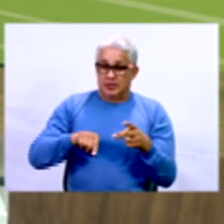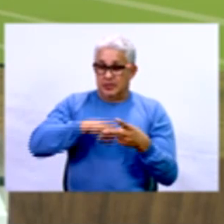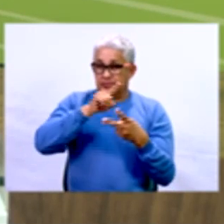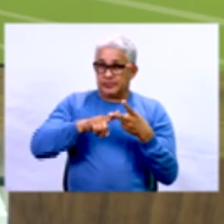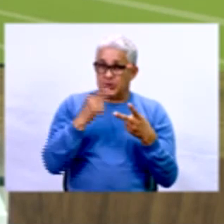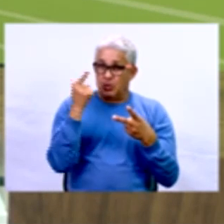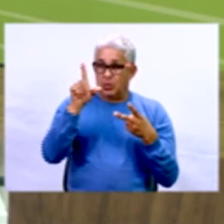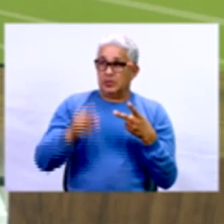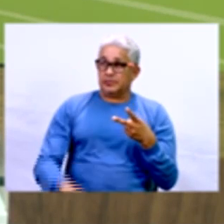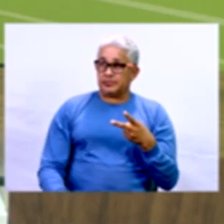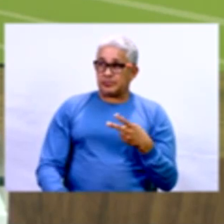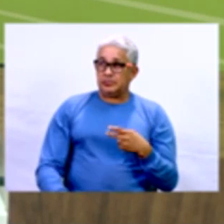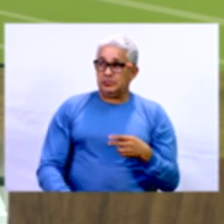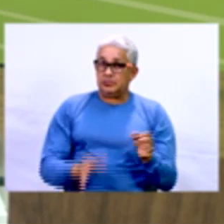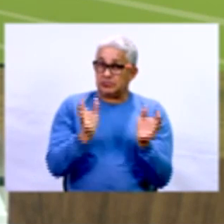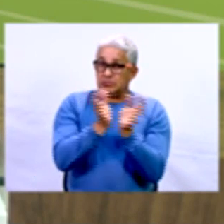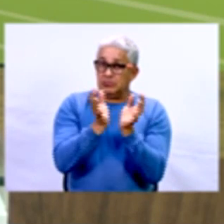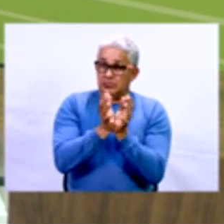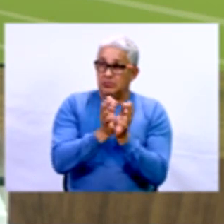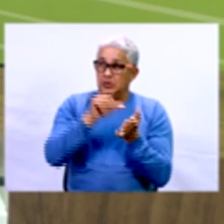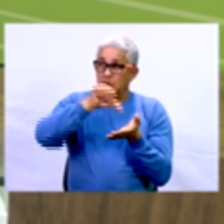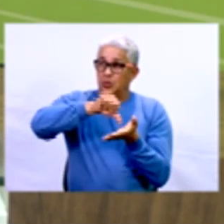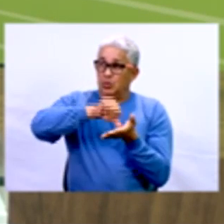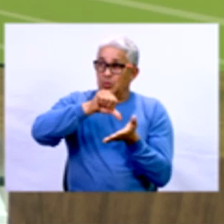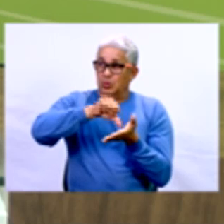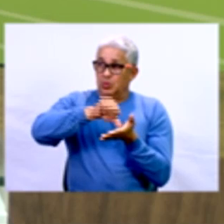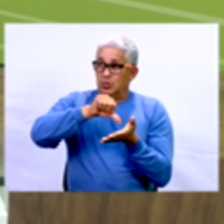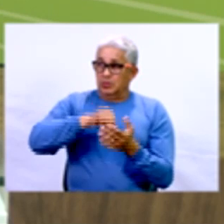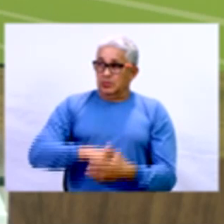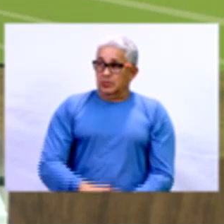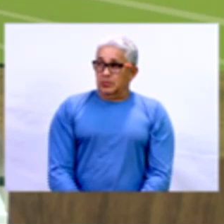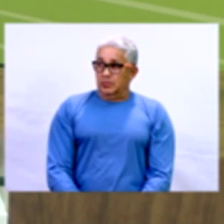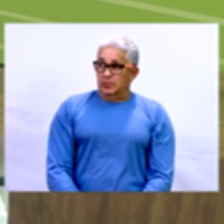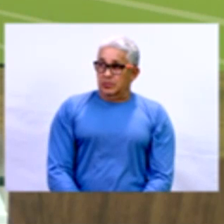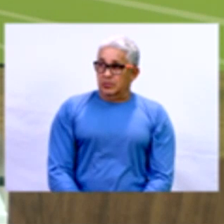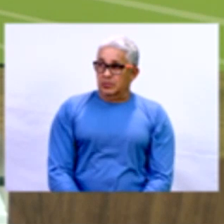seguinte, é o pessoal deixa eu verificar aqui certinho.